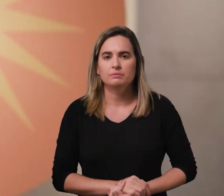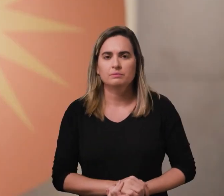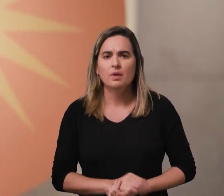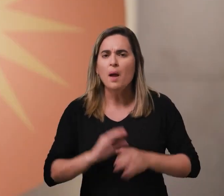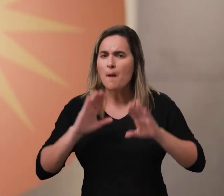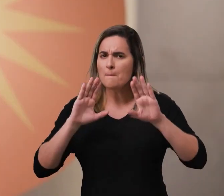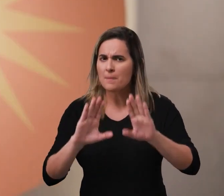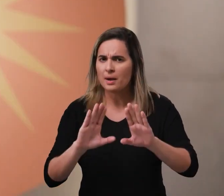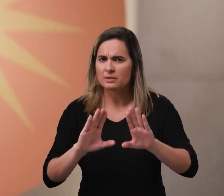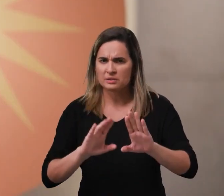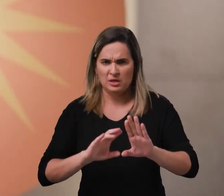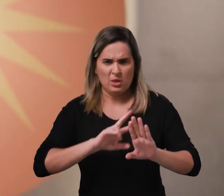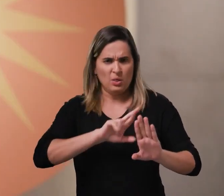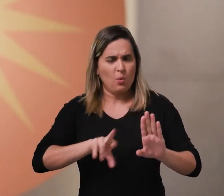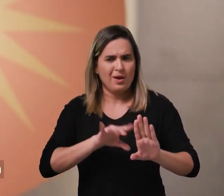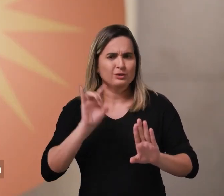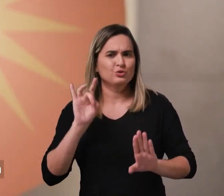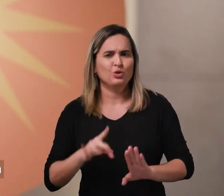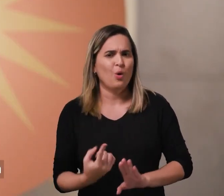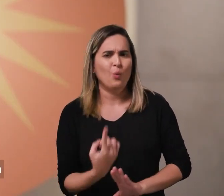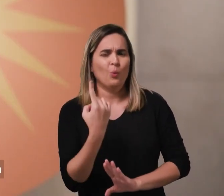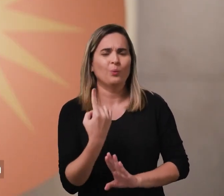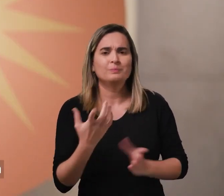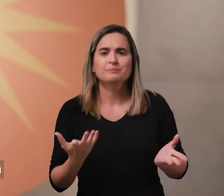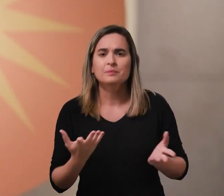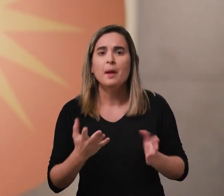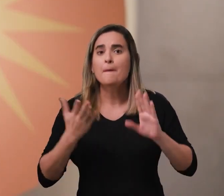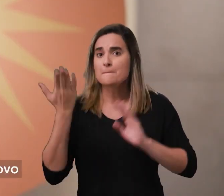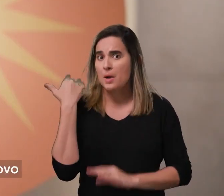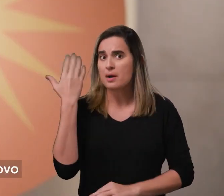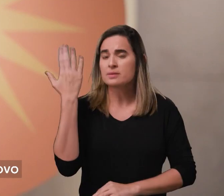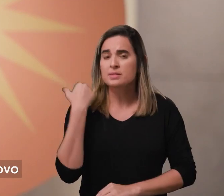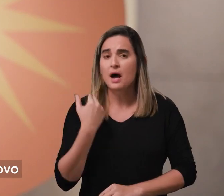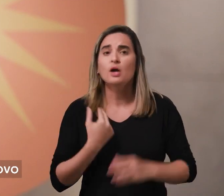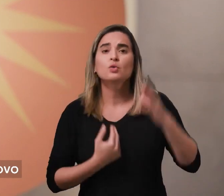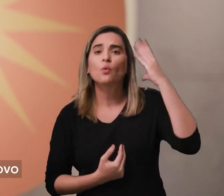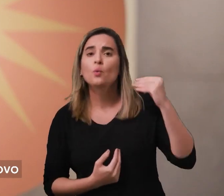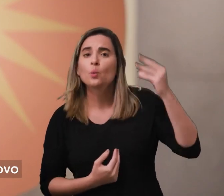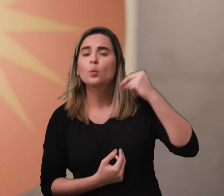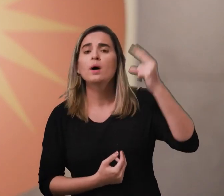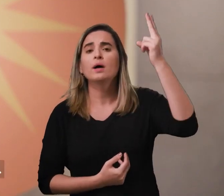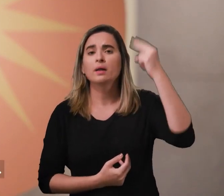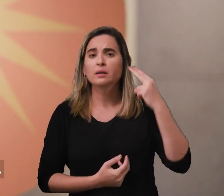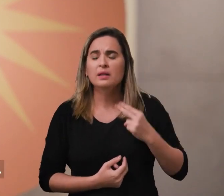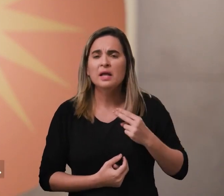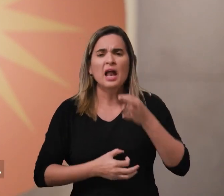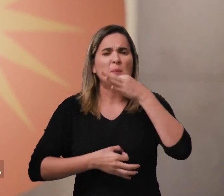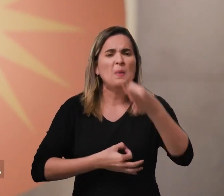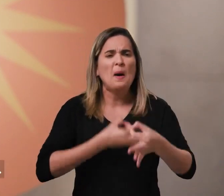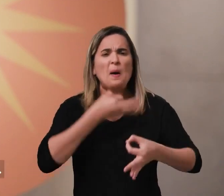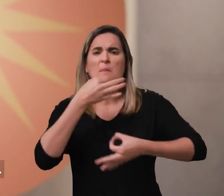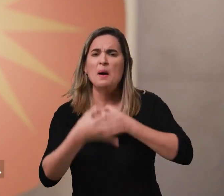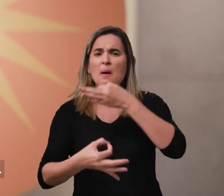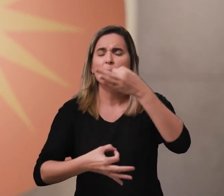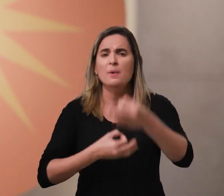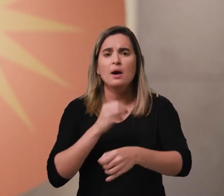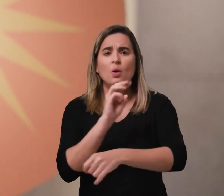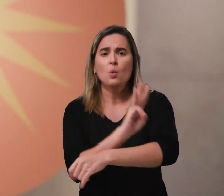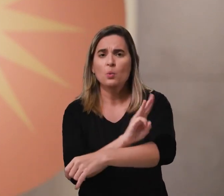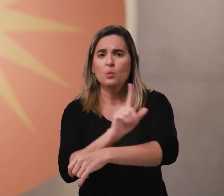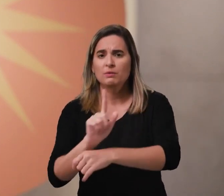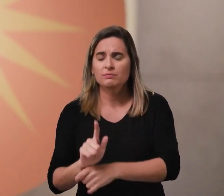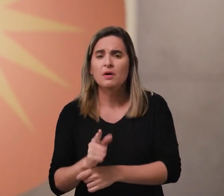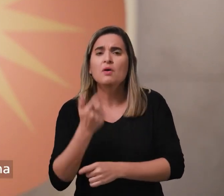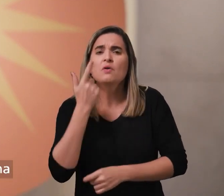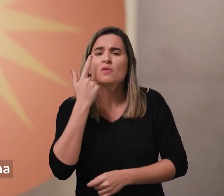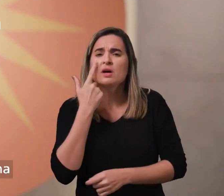Fátima. Mas não é só isso. No passado, Fátima e Natália criticavam o atendimento ao povo no Hospital Valfredo Gurgel. Veja